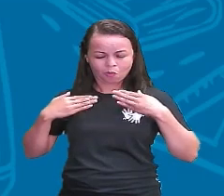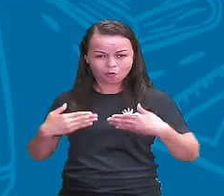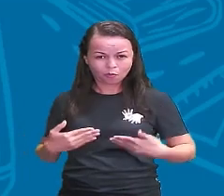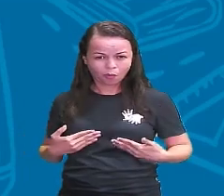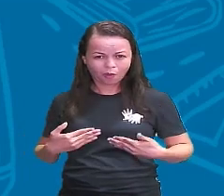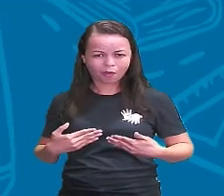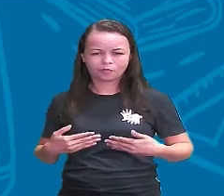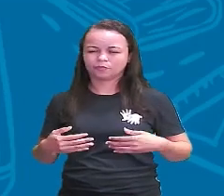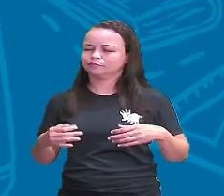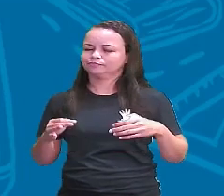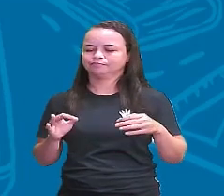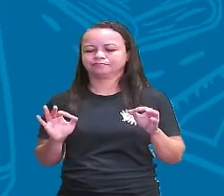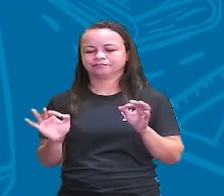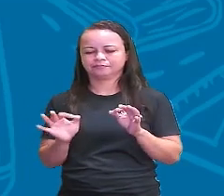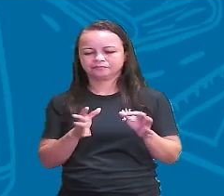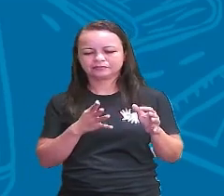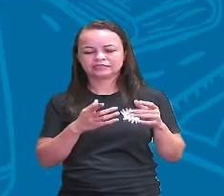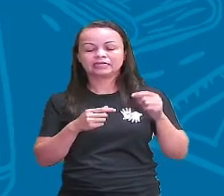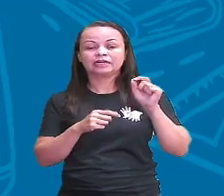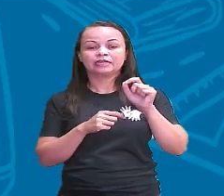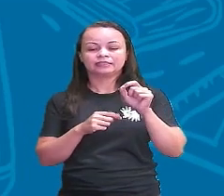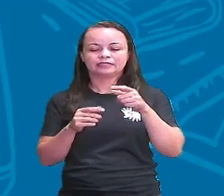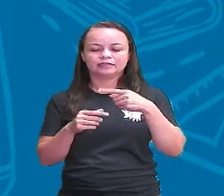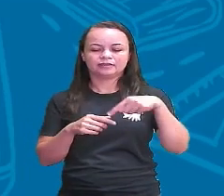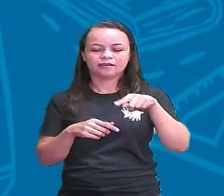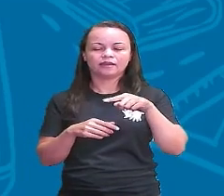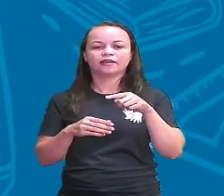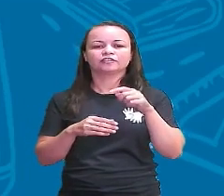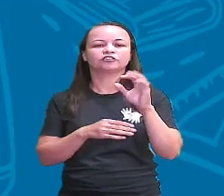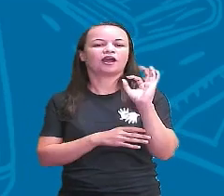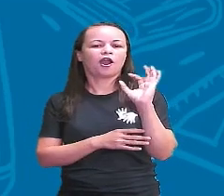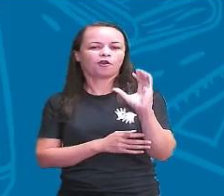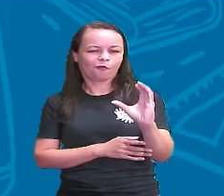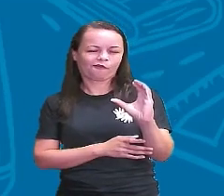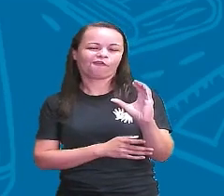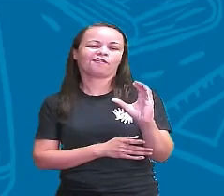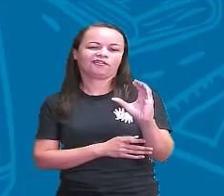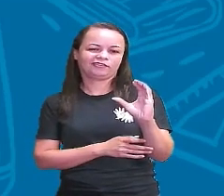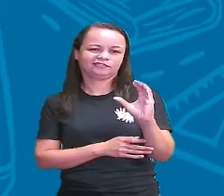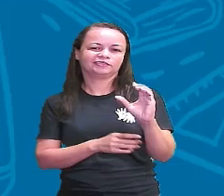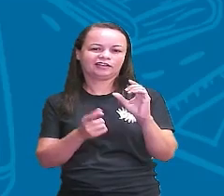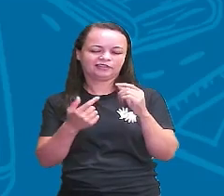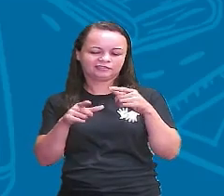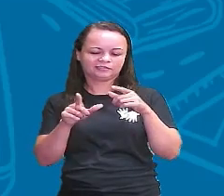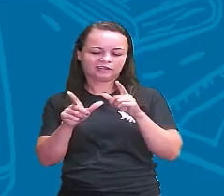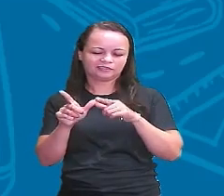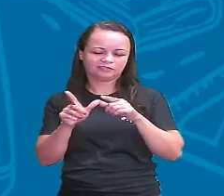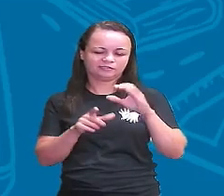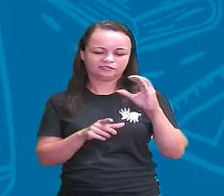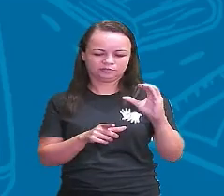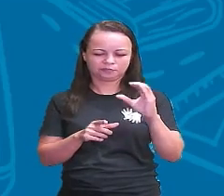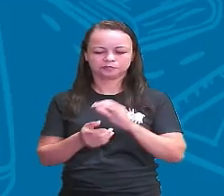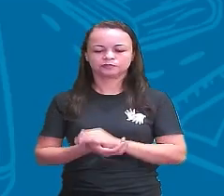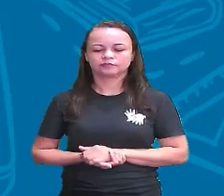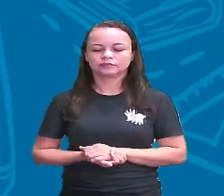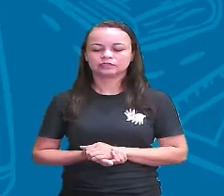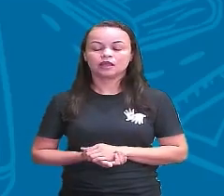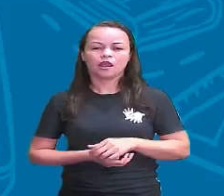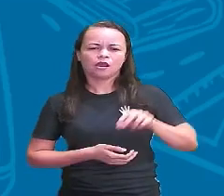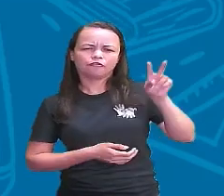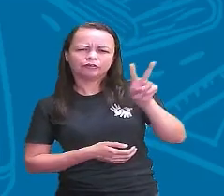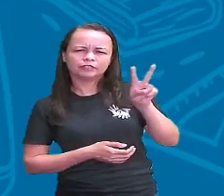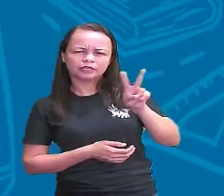você marcou nessa alternativa que ela está correta, ela está certa, tá certo? As vitaminas